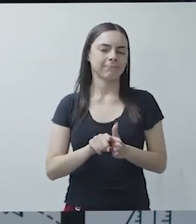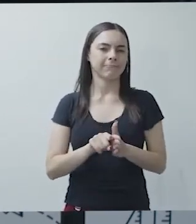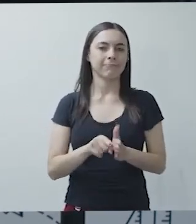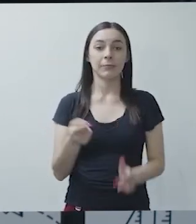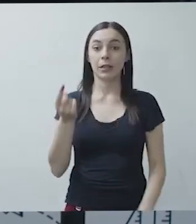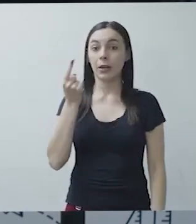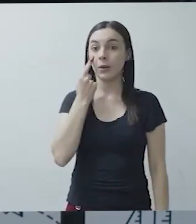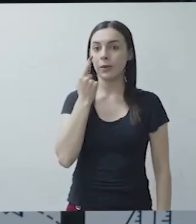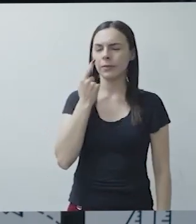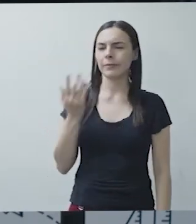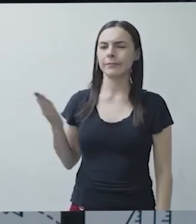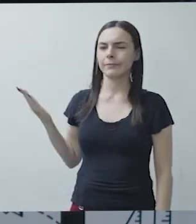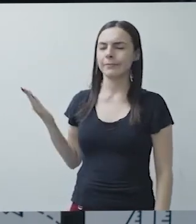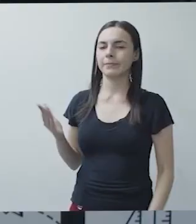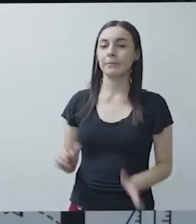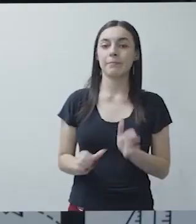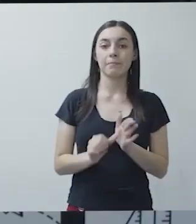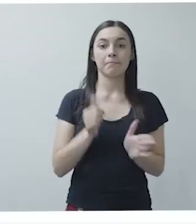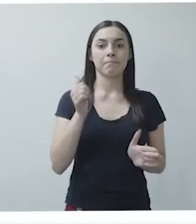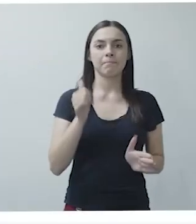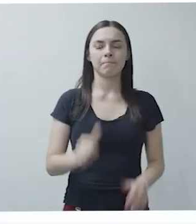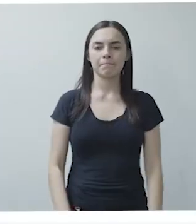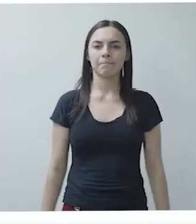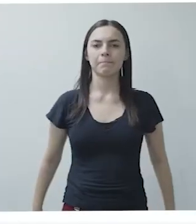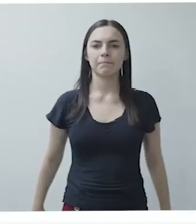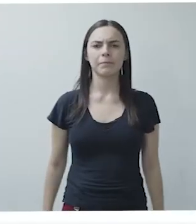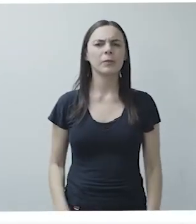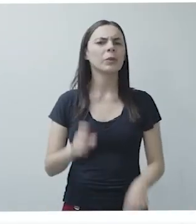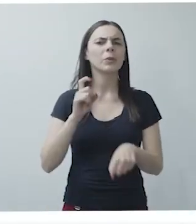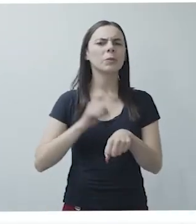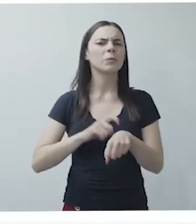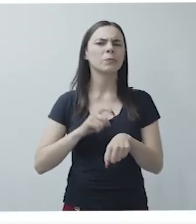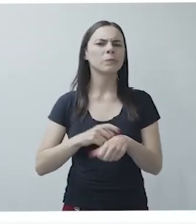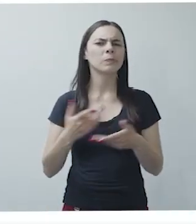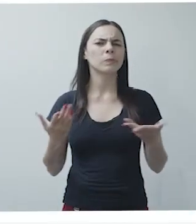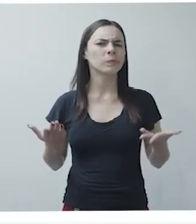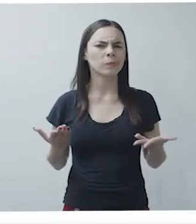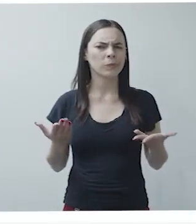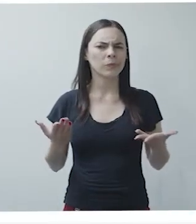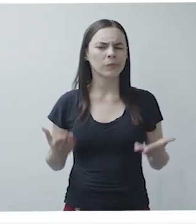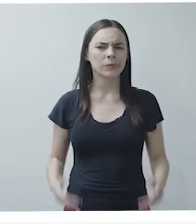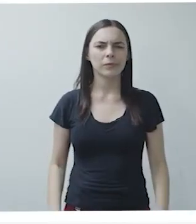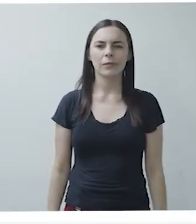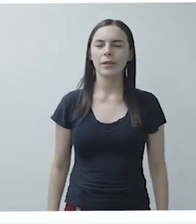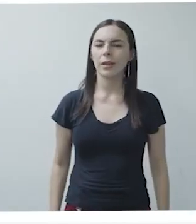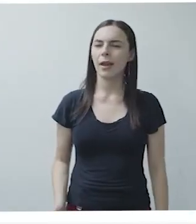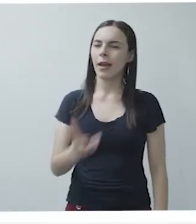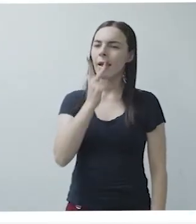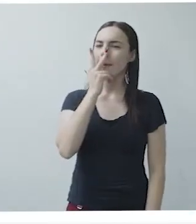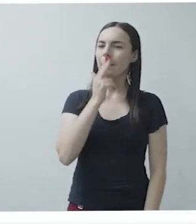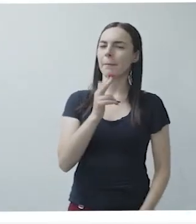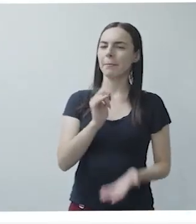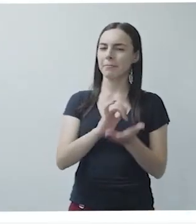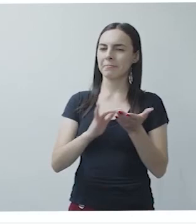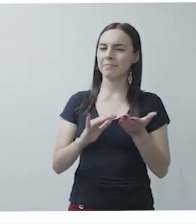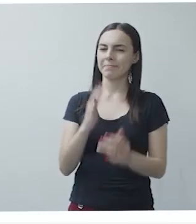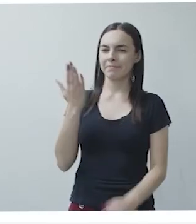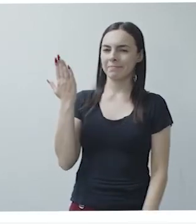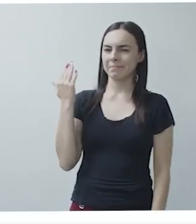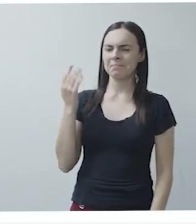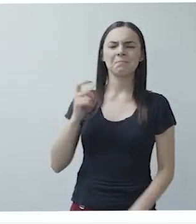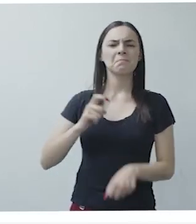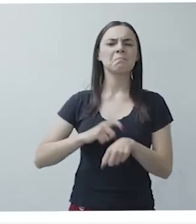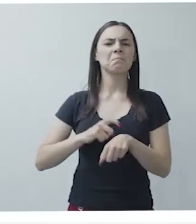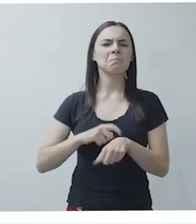lá, a primeira questão do quiz. Que horas são? É parecido também com aquela nossa atividade. Olha lá, que horas